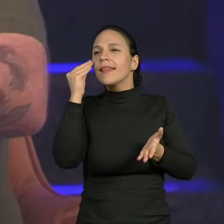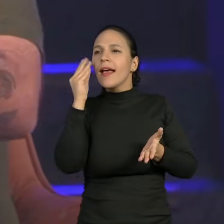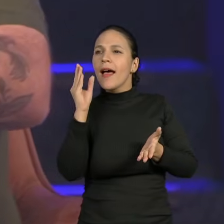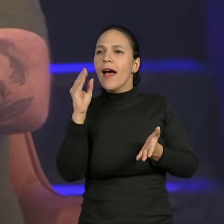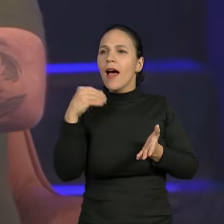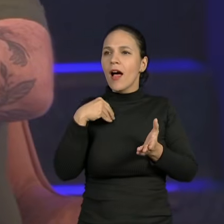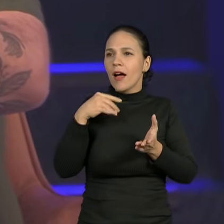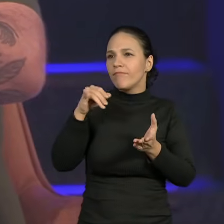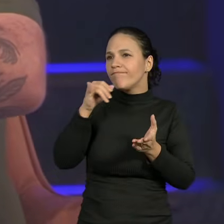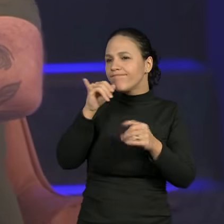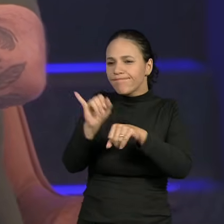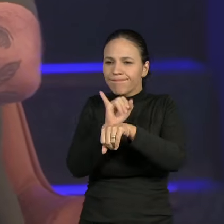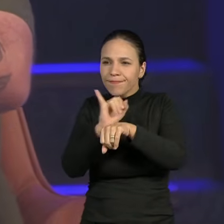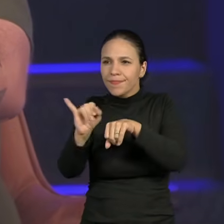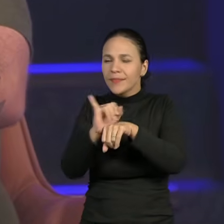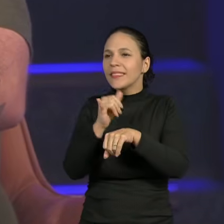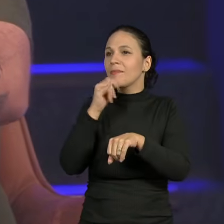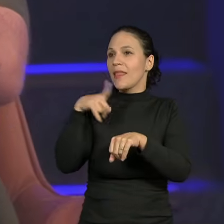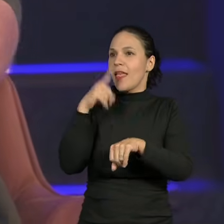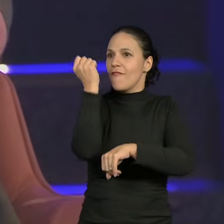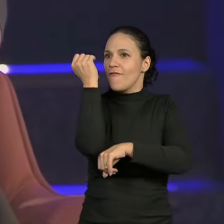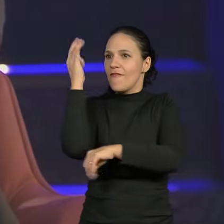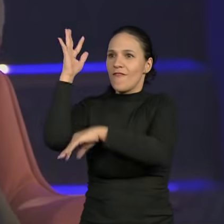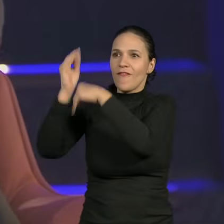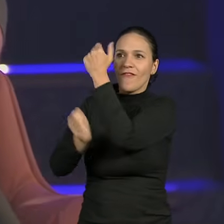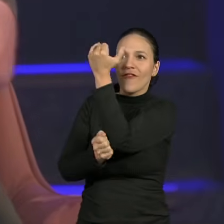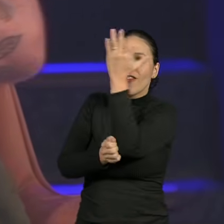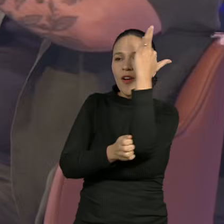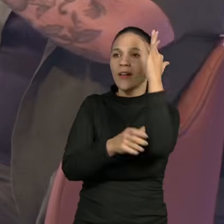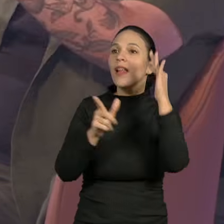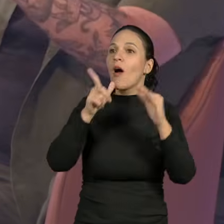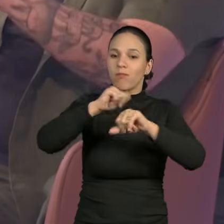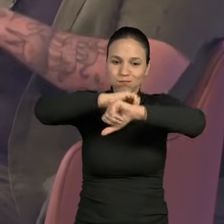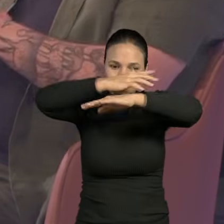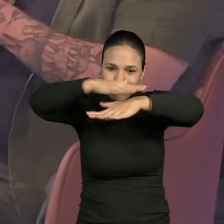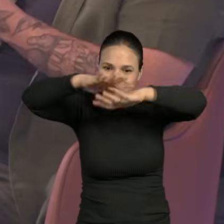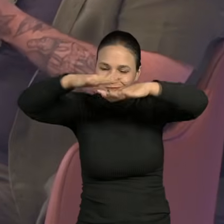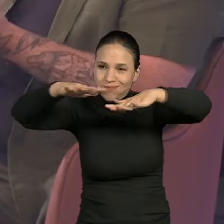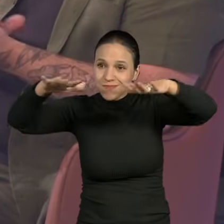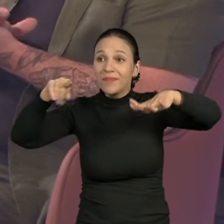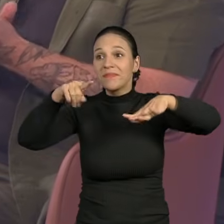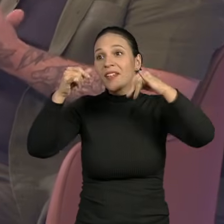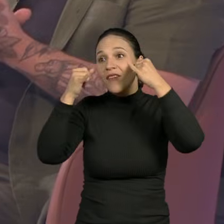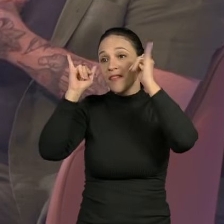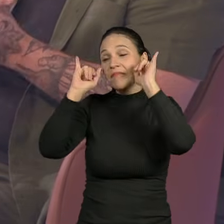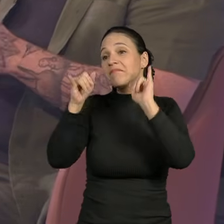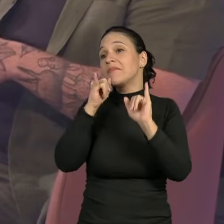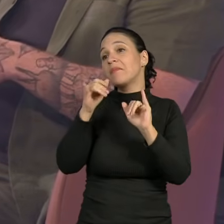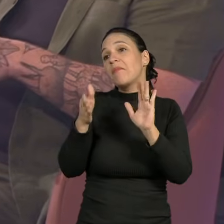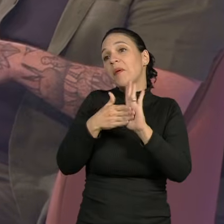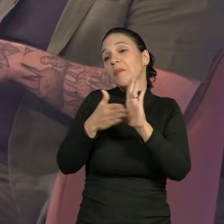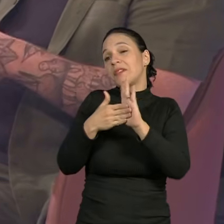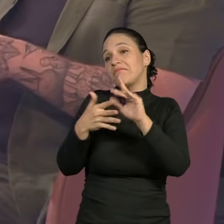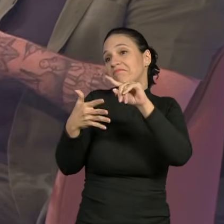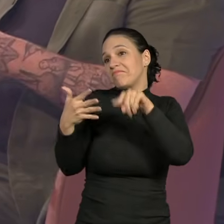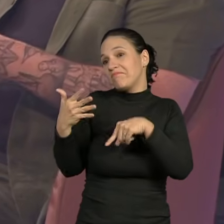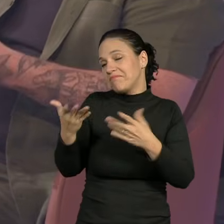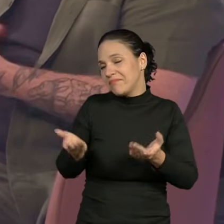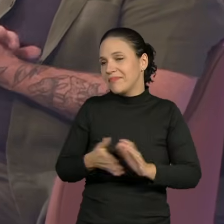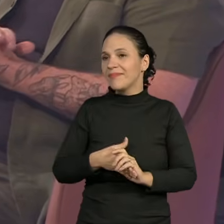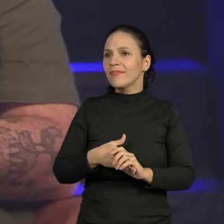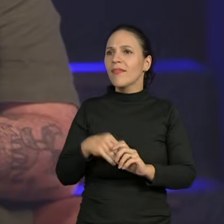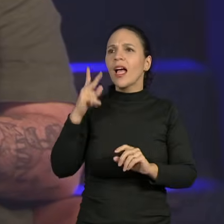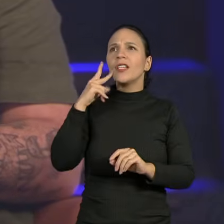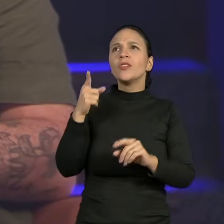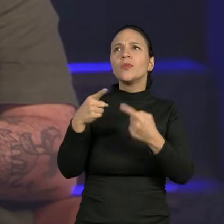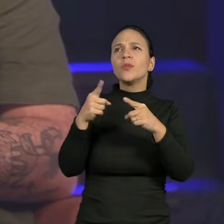alguns meios, assim, né? Então tinha a floresta, tinha o fundo do mar, e a Fazendinha foi um dos propostos, assim. E acho que foi a